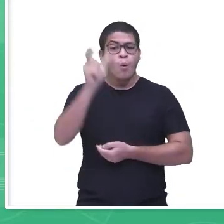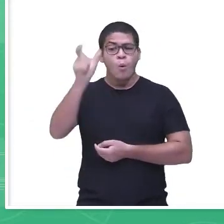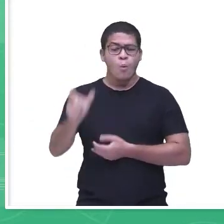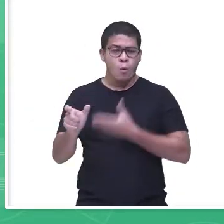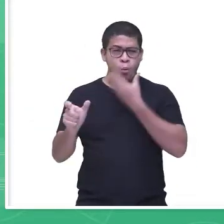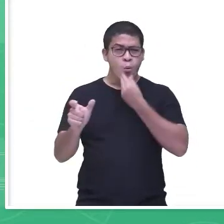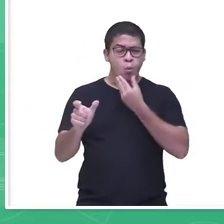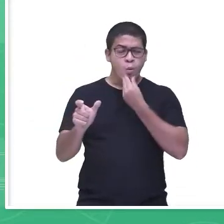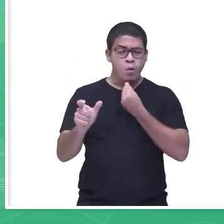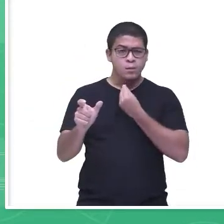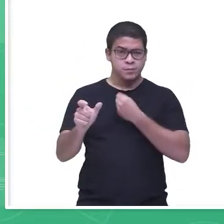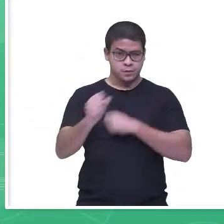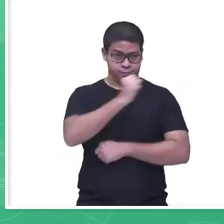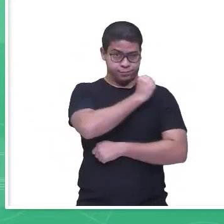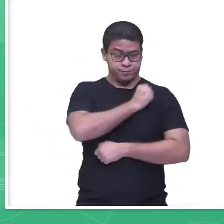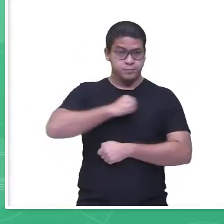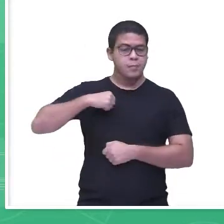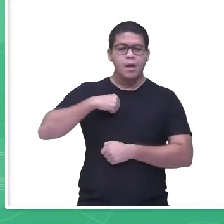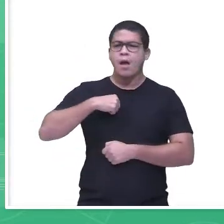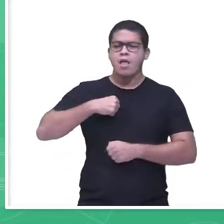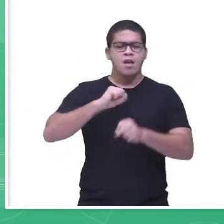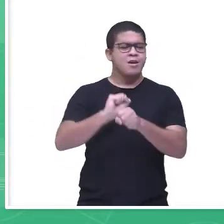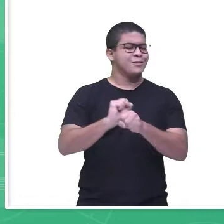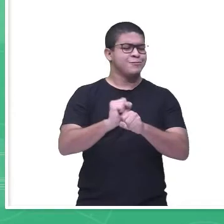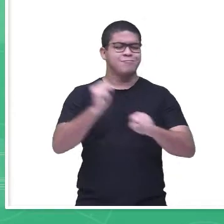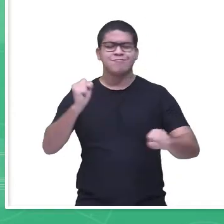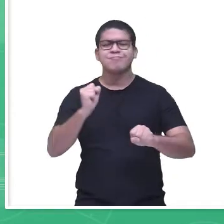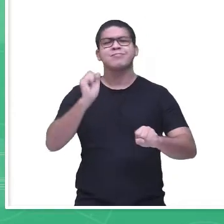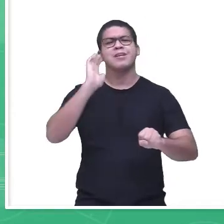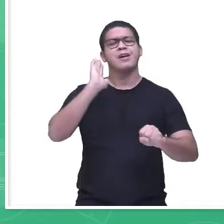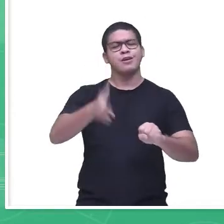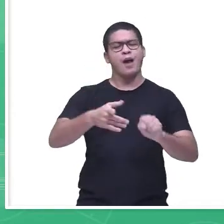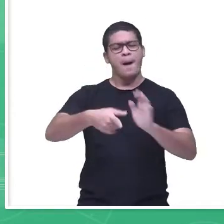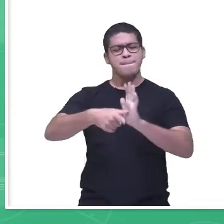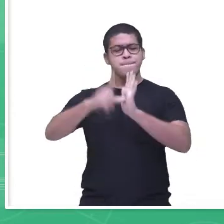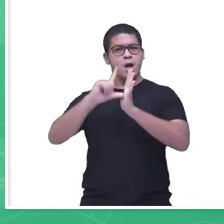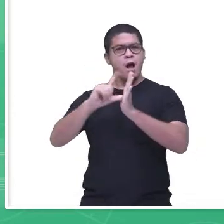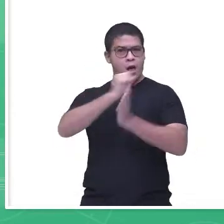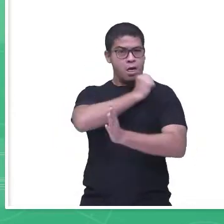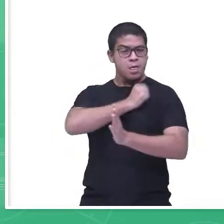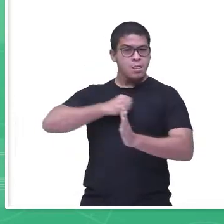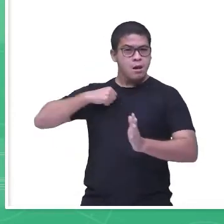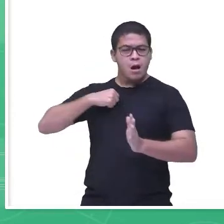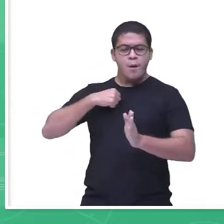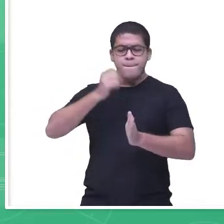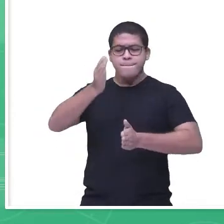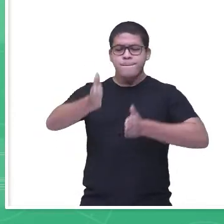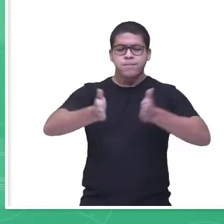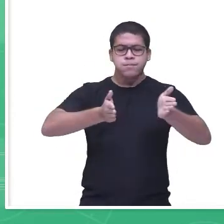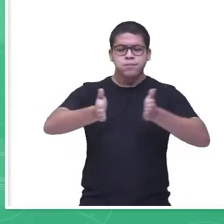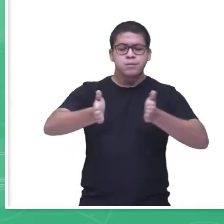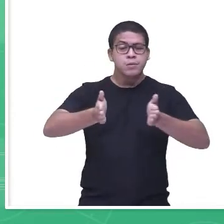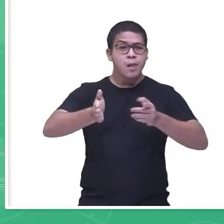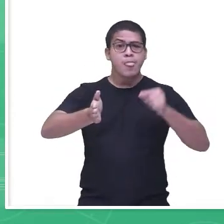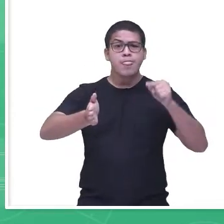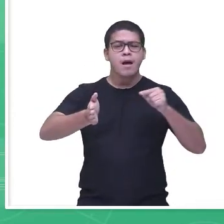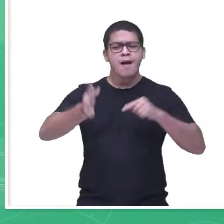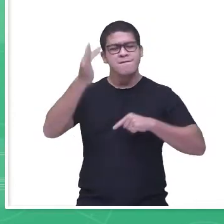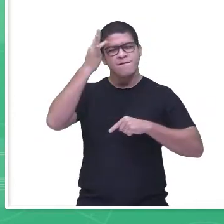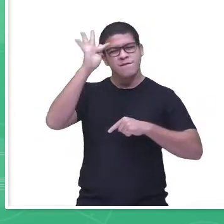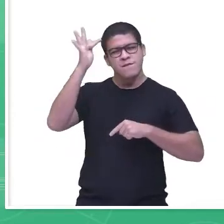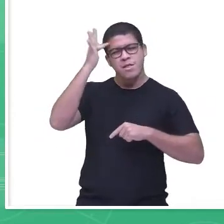filosófico pré-socrático que nós já estudamos aqui. Estão lembrados? Os pré-socráticos eram aqueles filósofos